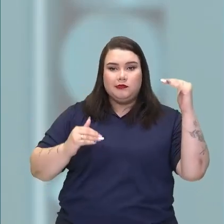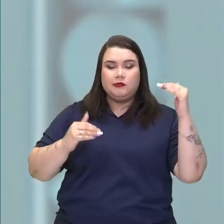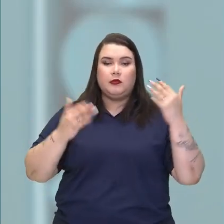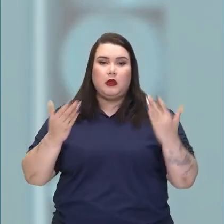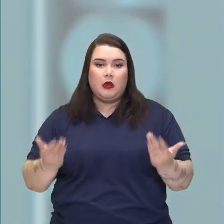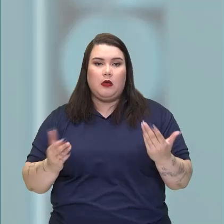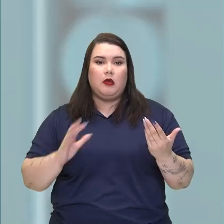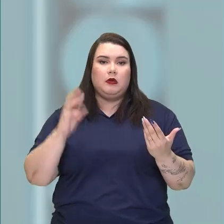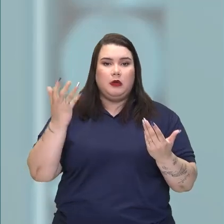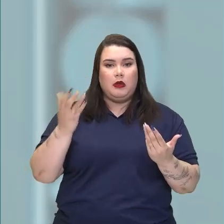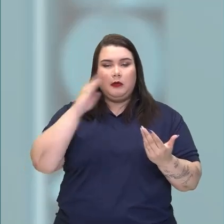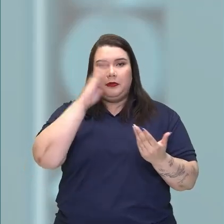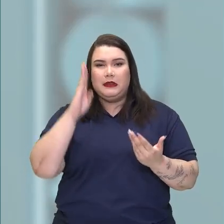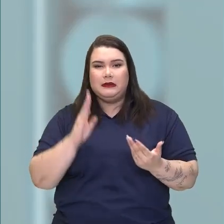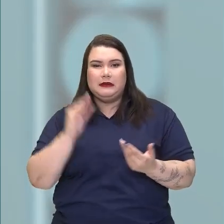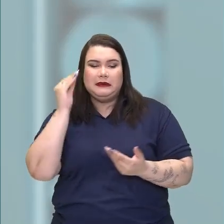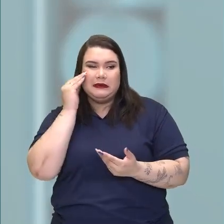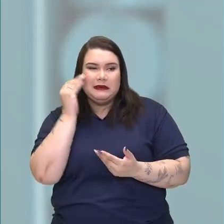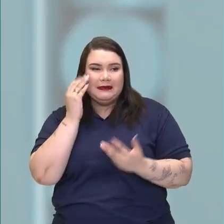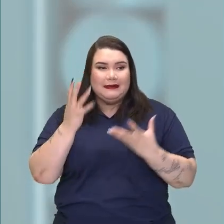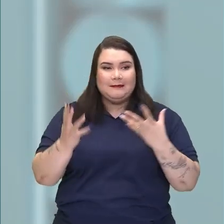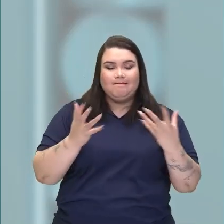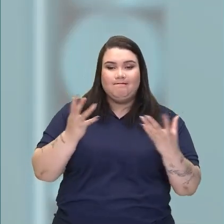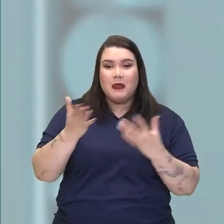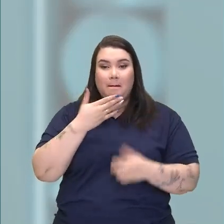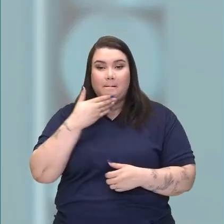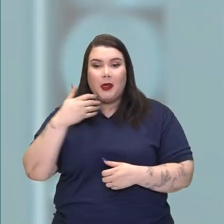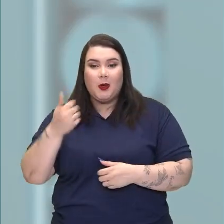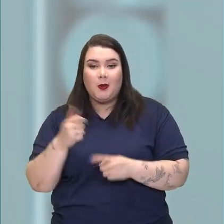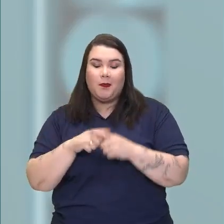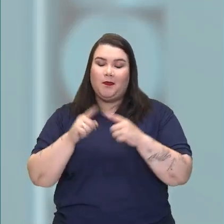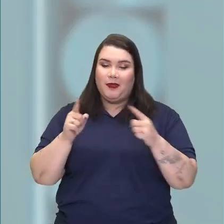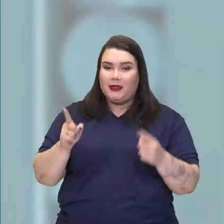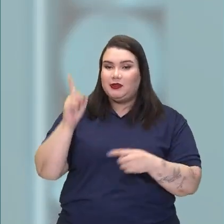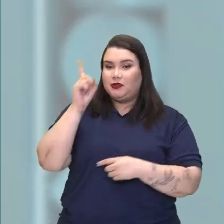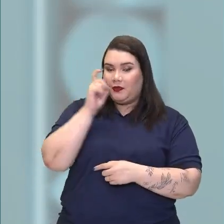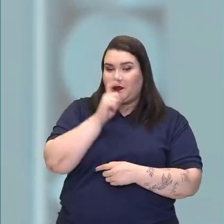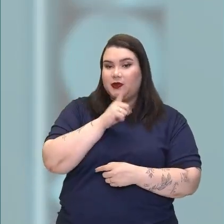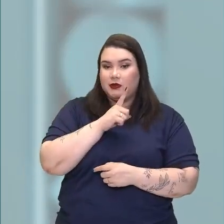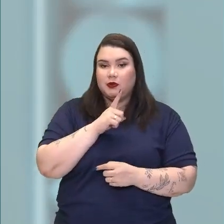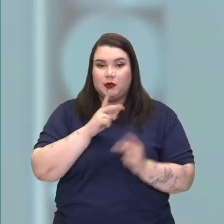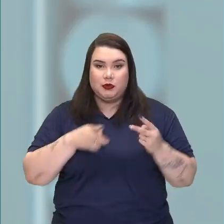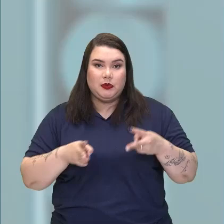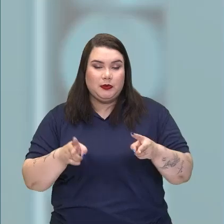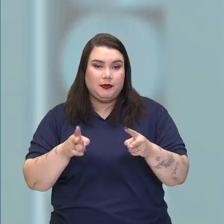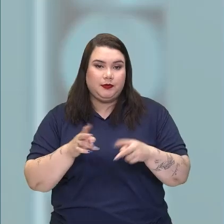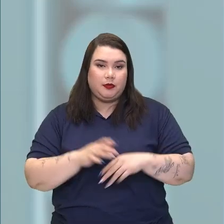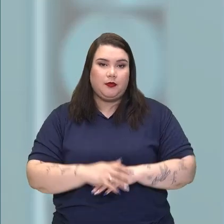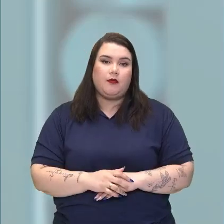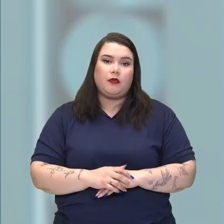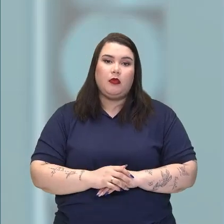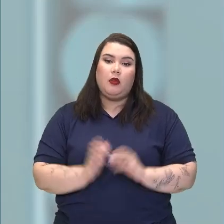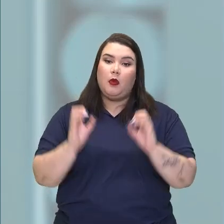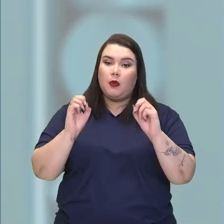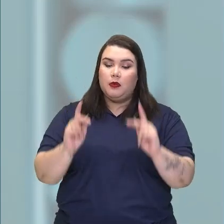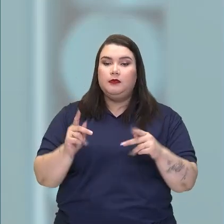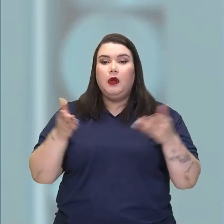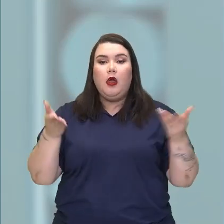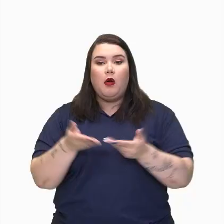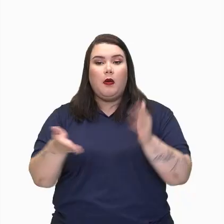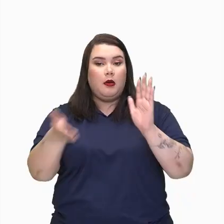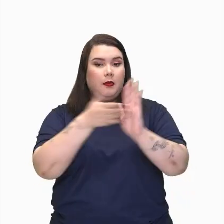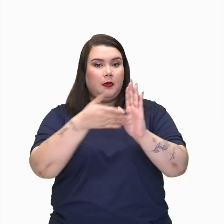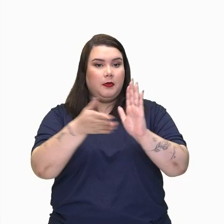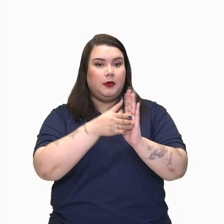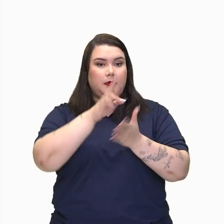ali, né, vamos tentar melhorar a situação, mas ainda é uma dificuldade, tá bom? Agora sim nós vamos para a nossa proposta de